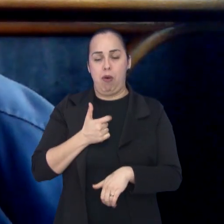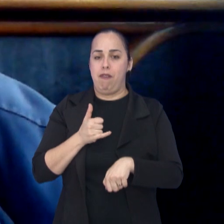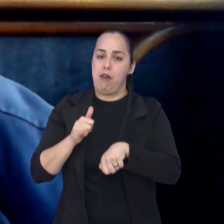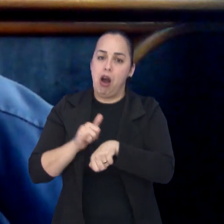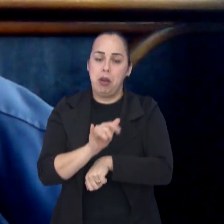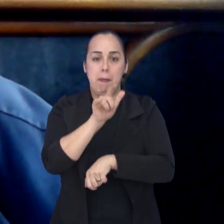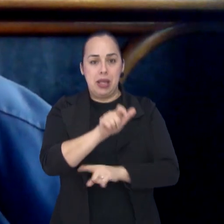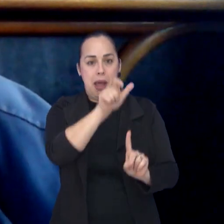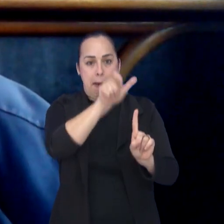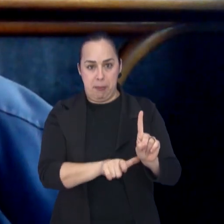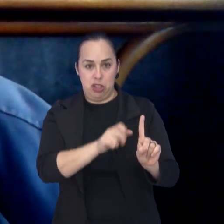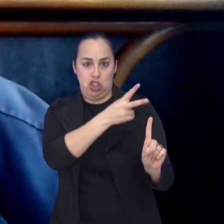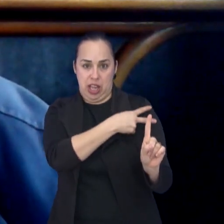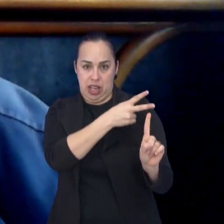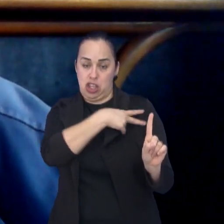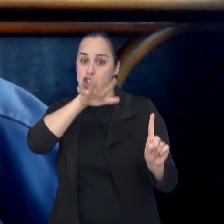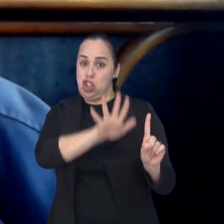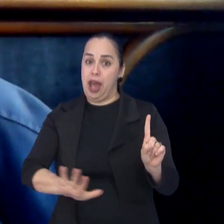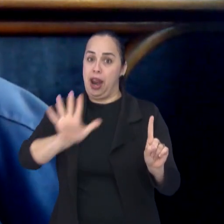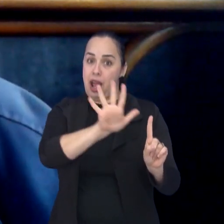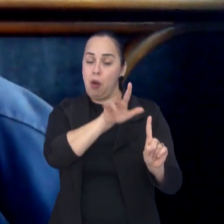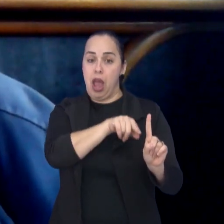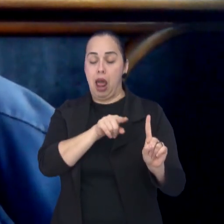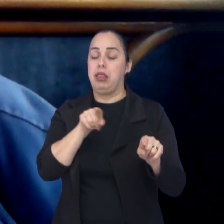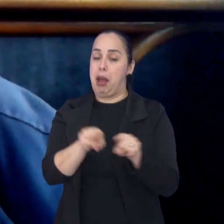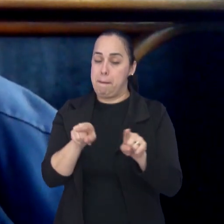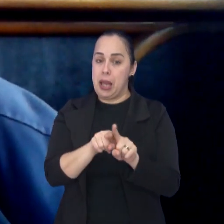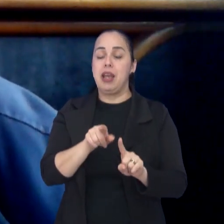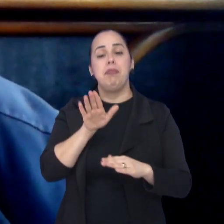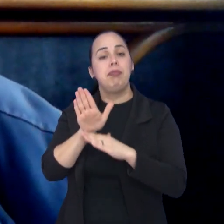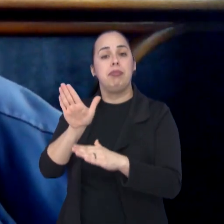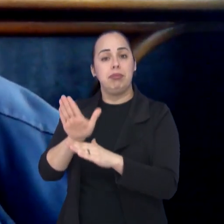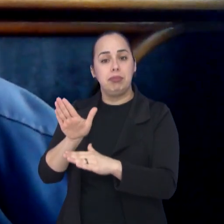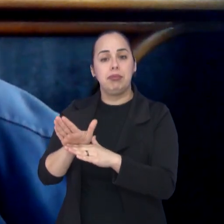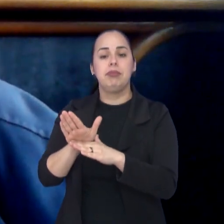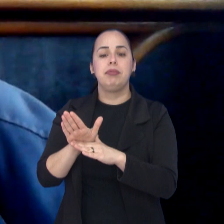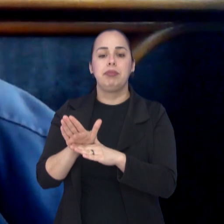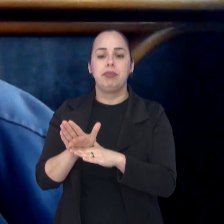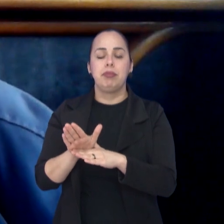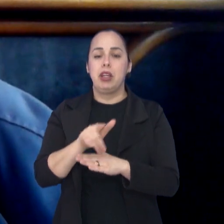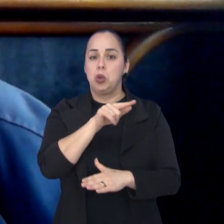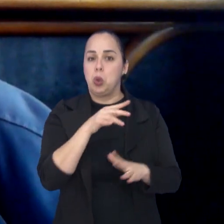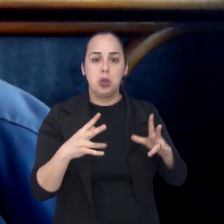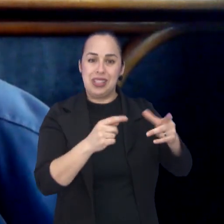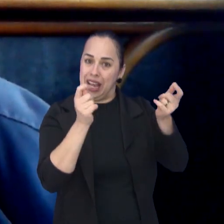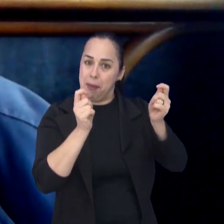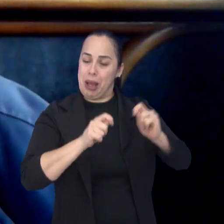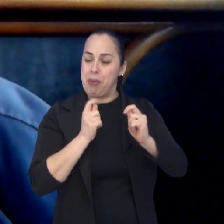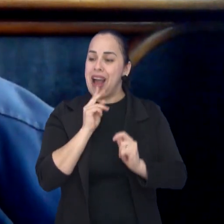Adriana, que está atendendo, tem o Glaucio também, que me ajuda. Estão todos aqui aptos a